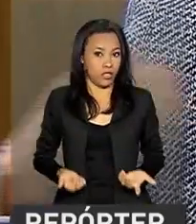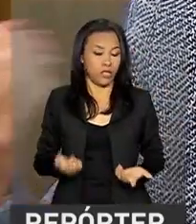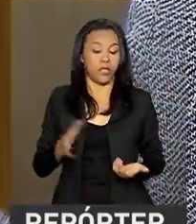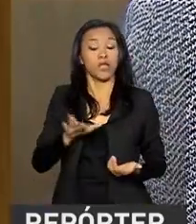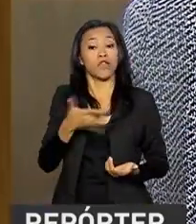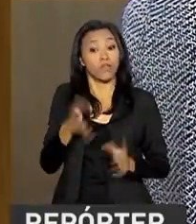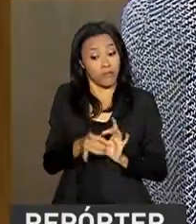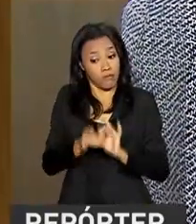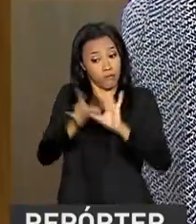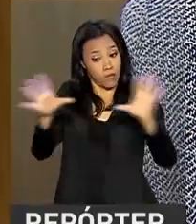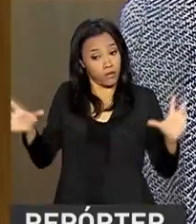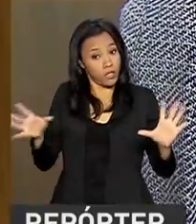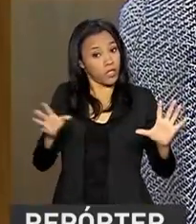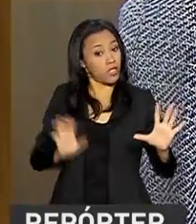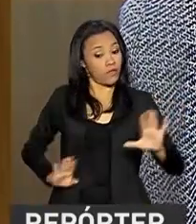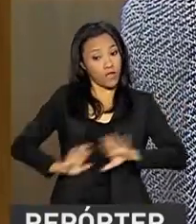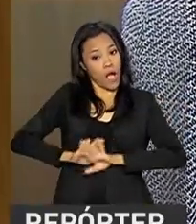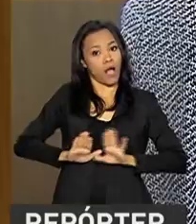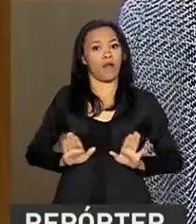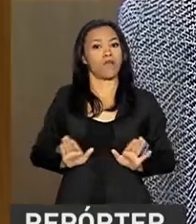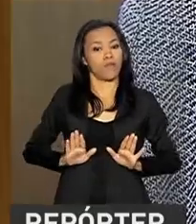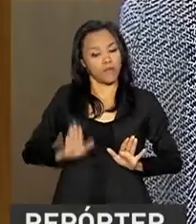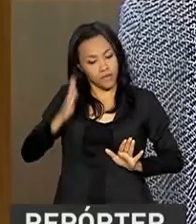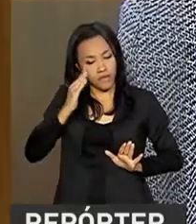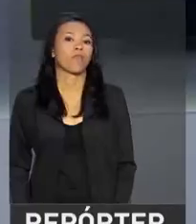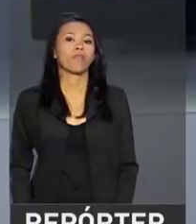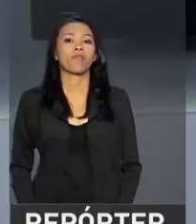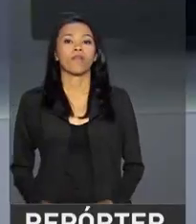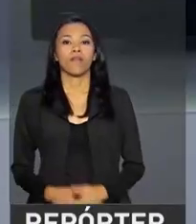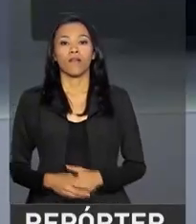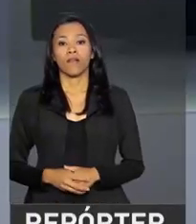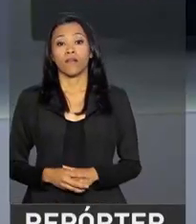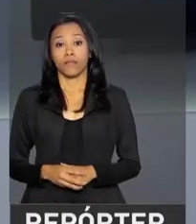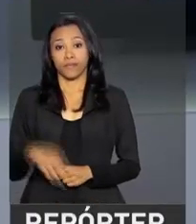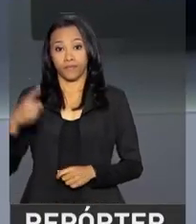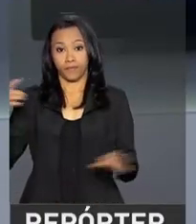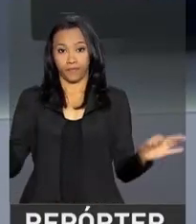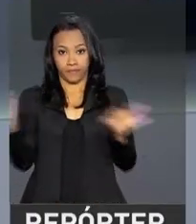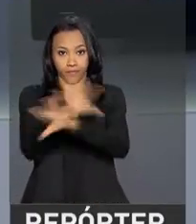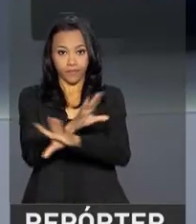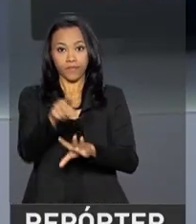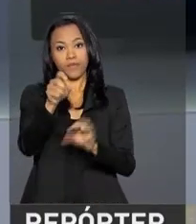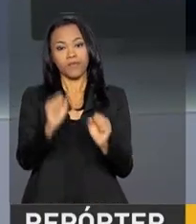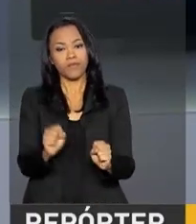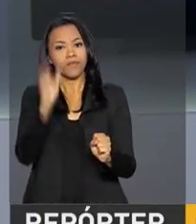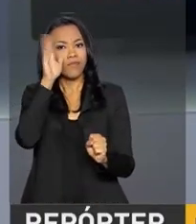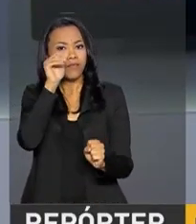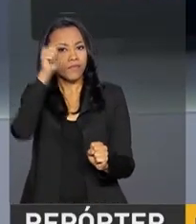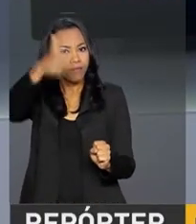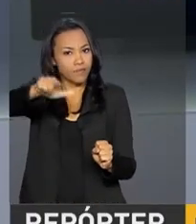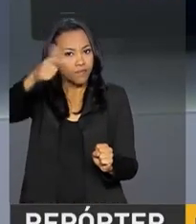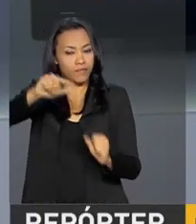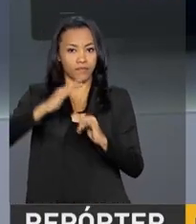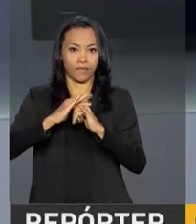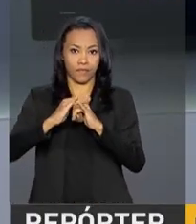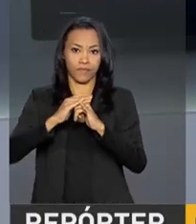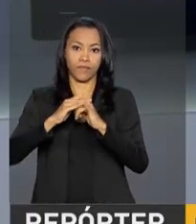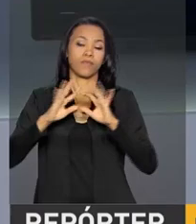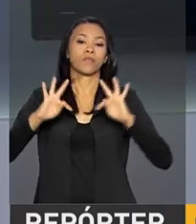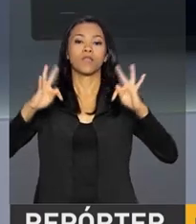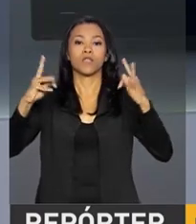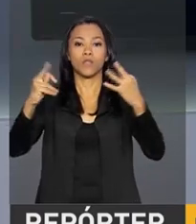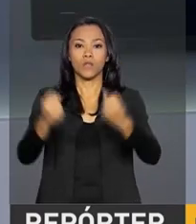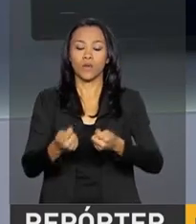ea onde terá termina a do outro nós ficamos por aqui você pode rever as reportagens no youtube e